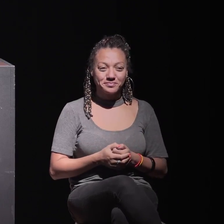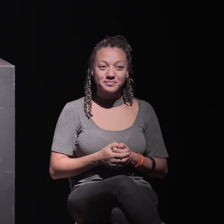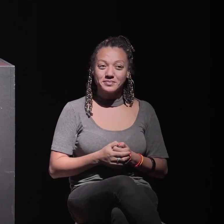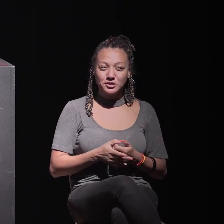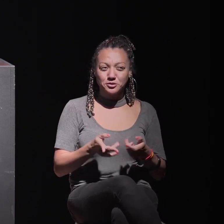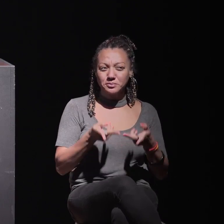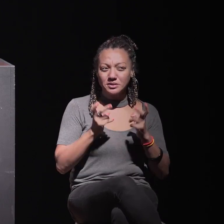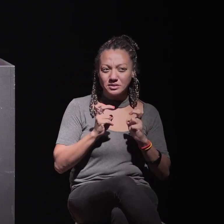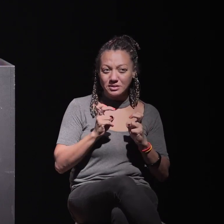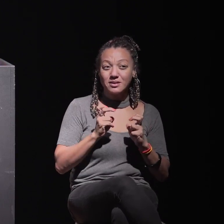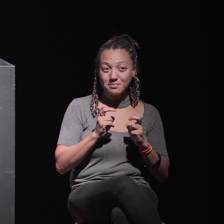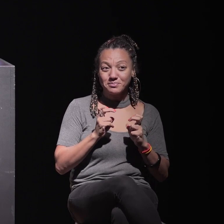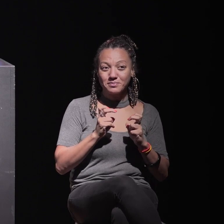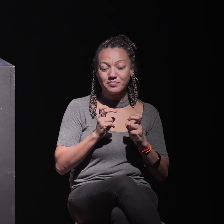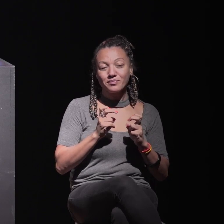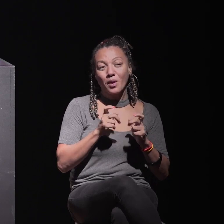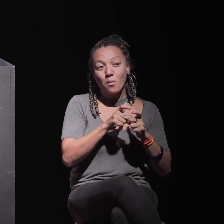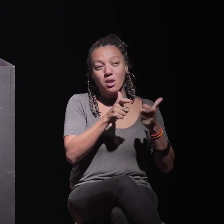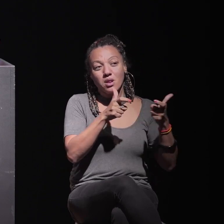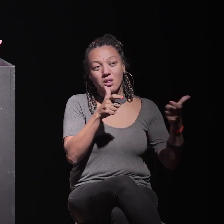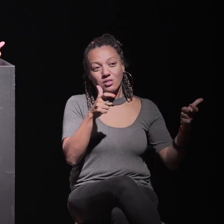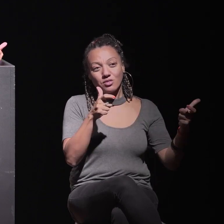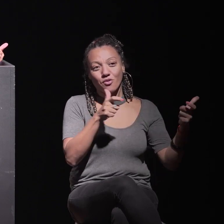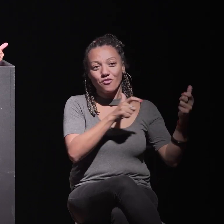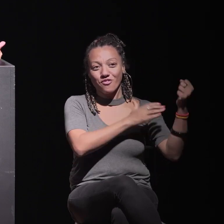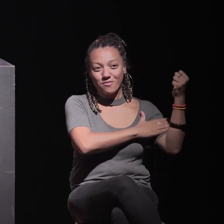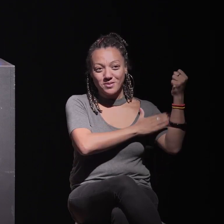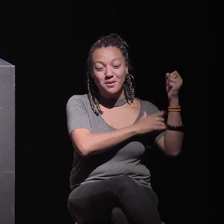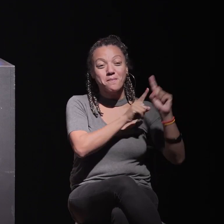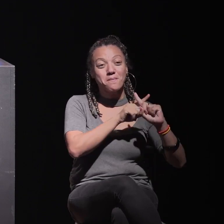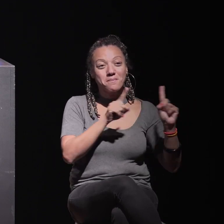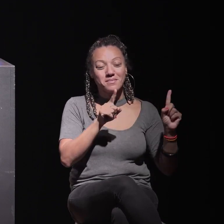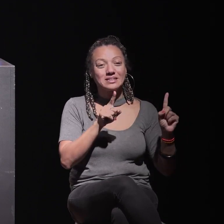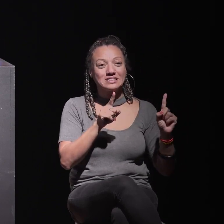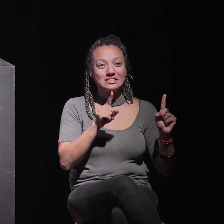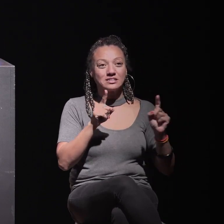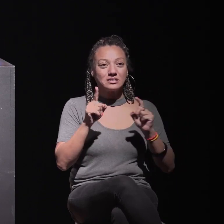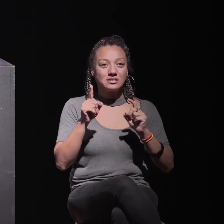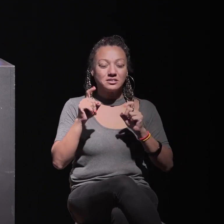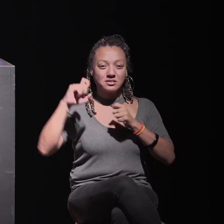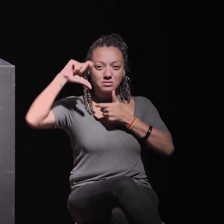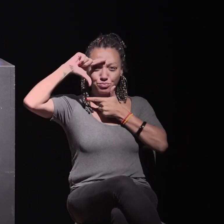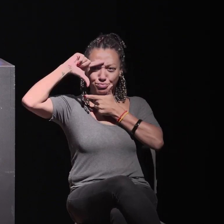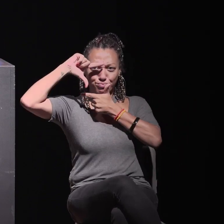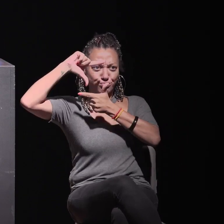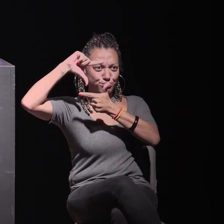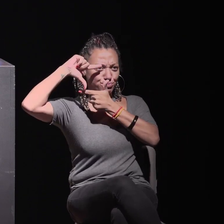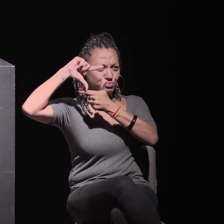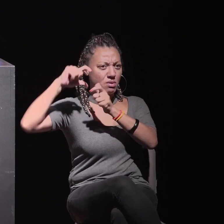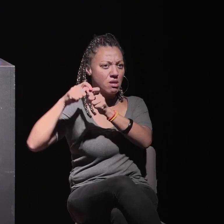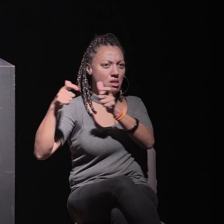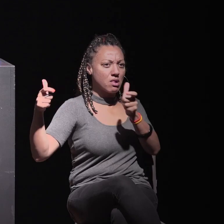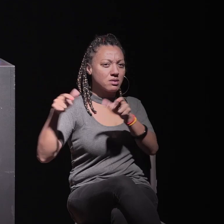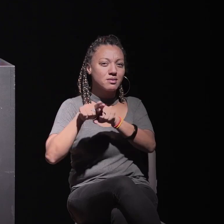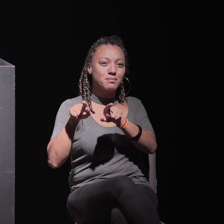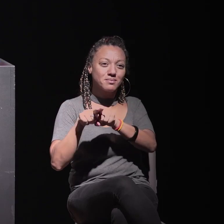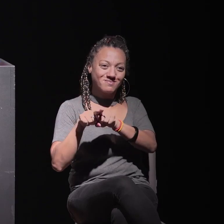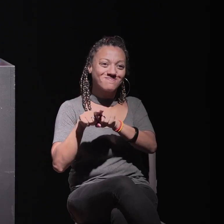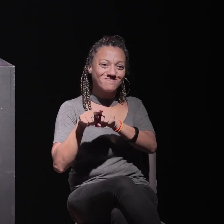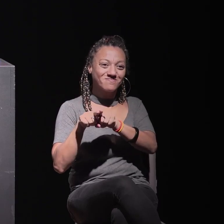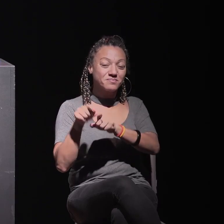gente vê crescer também o conservadorismo, né? E as mulheres têm sido um pilar fundamental